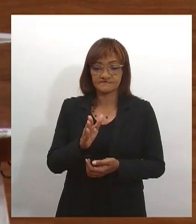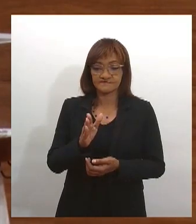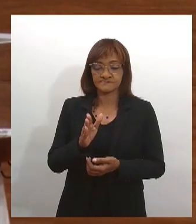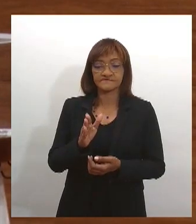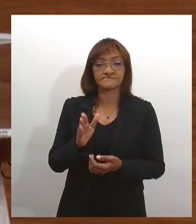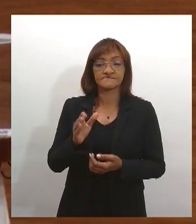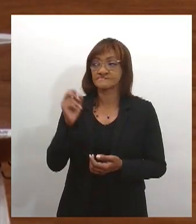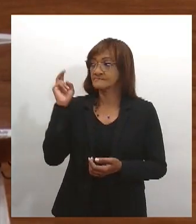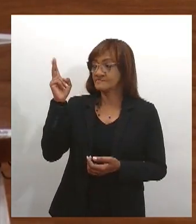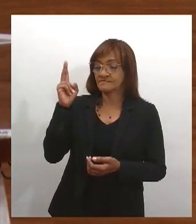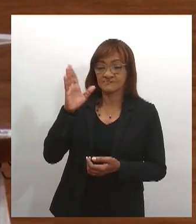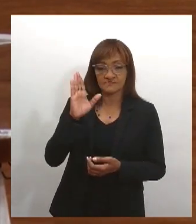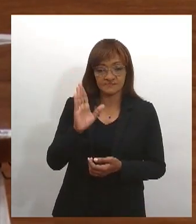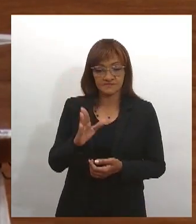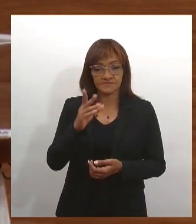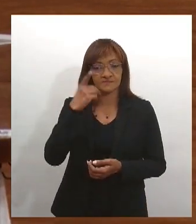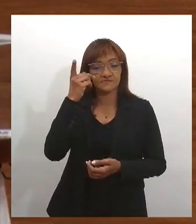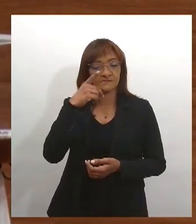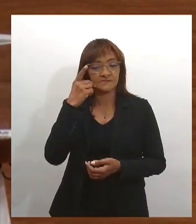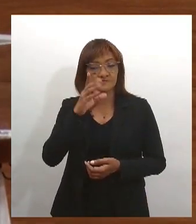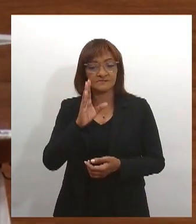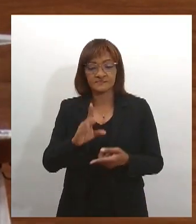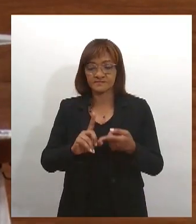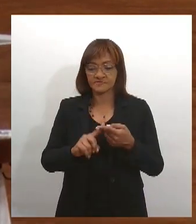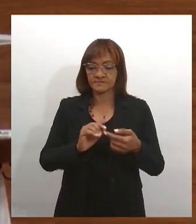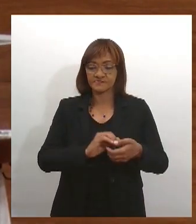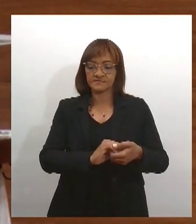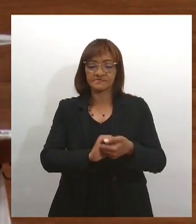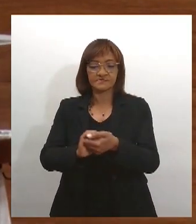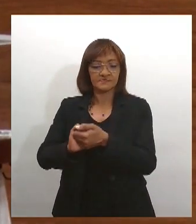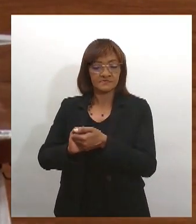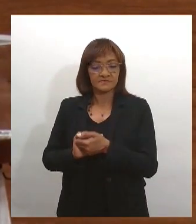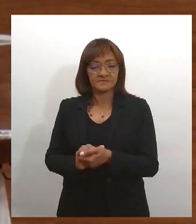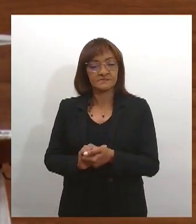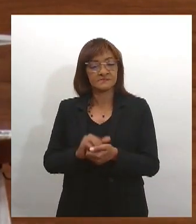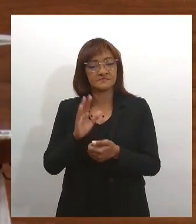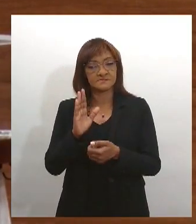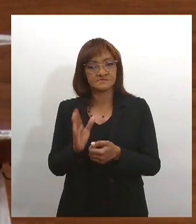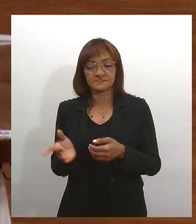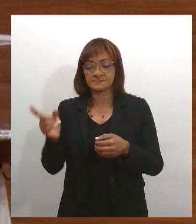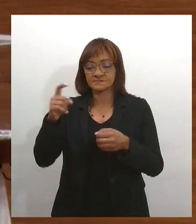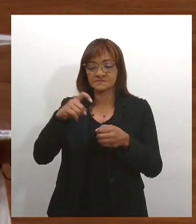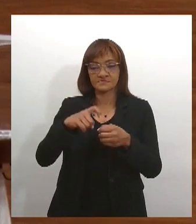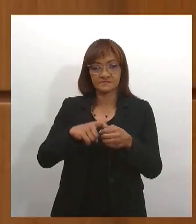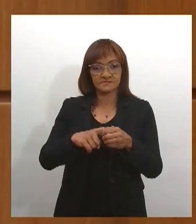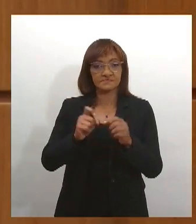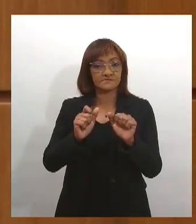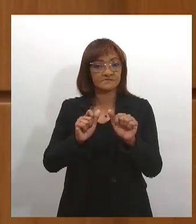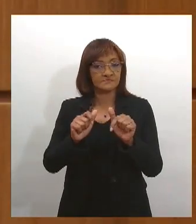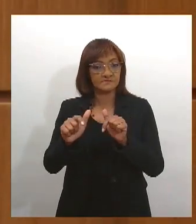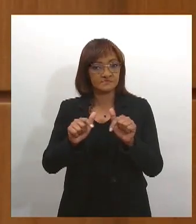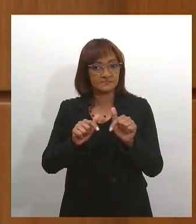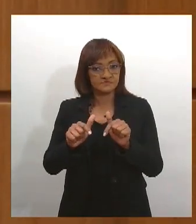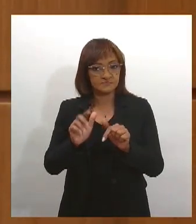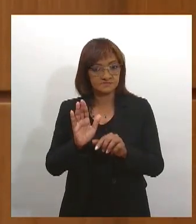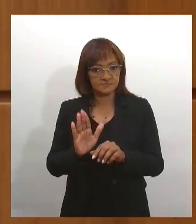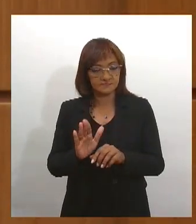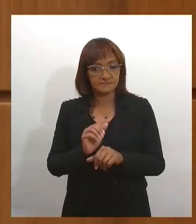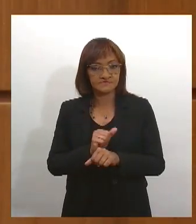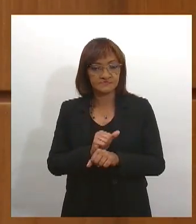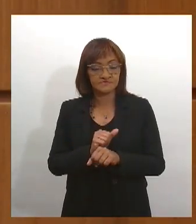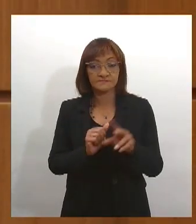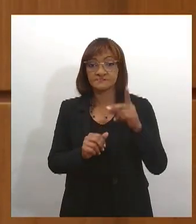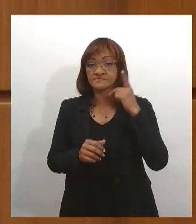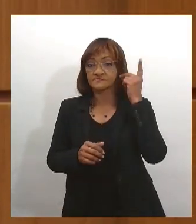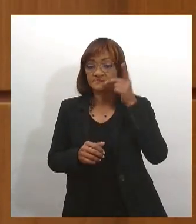do PP, saudaram os colegas pelo retorno das atividades após o recesso parlamentar. O deputado do PP